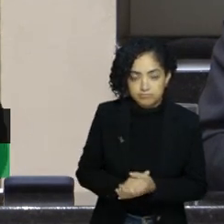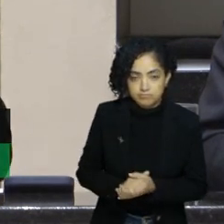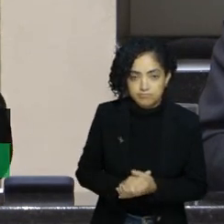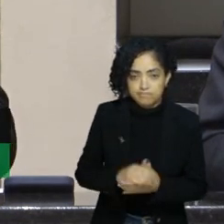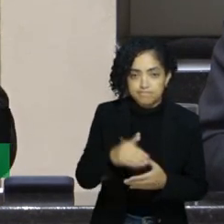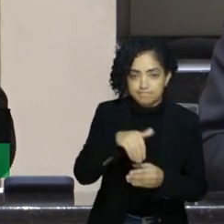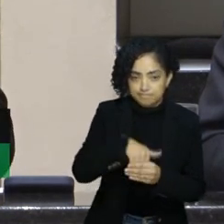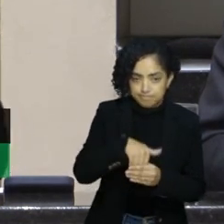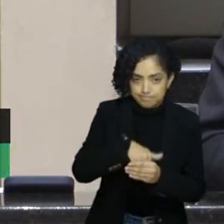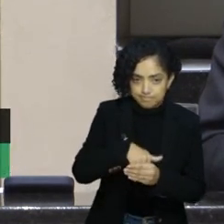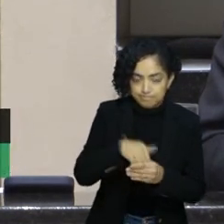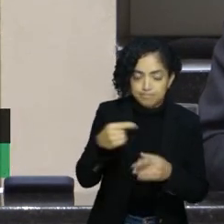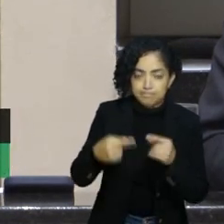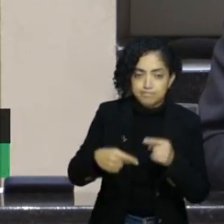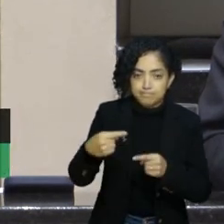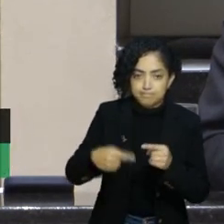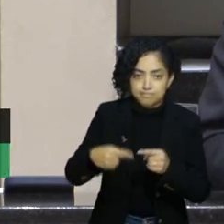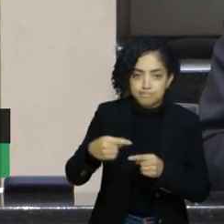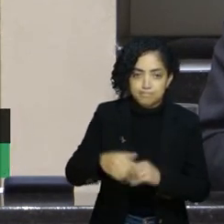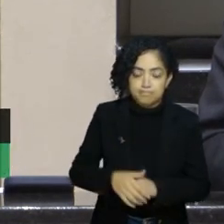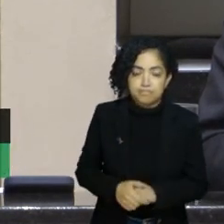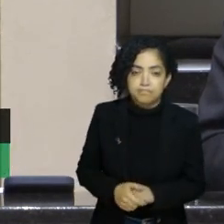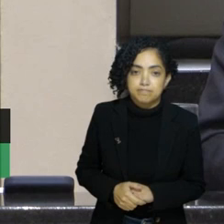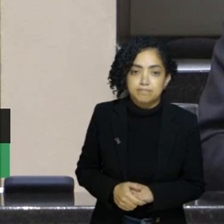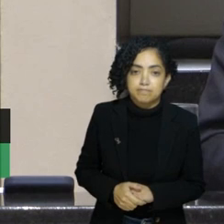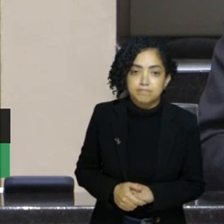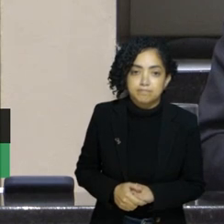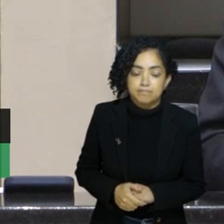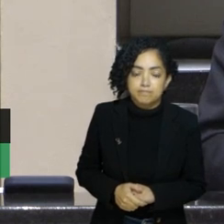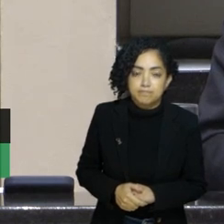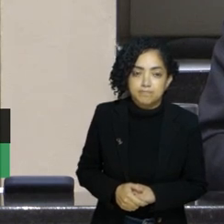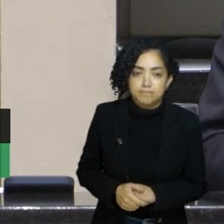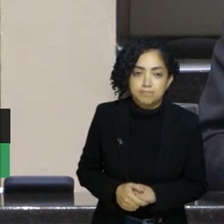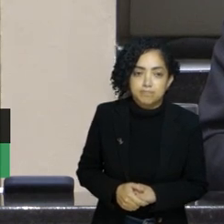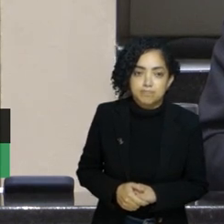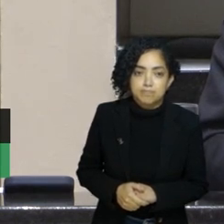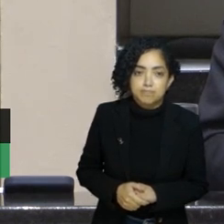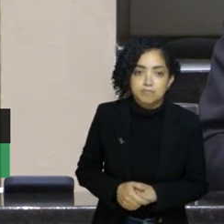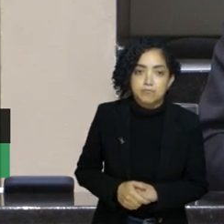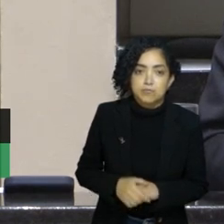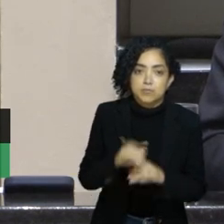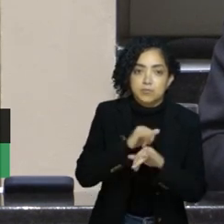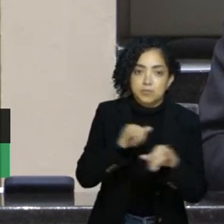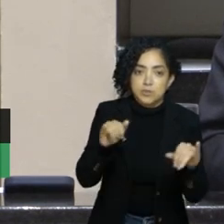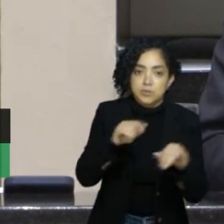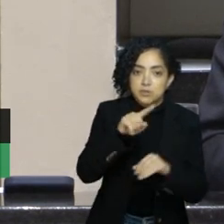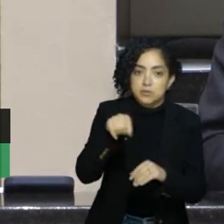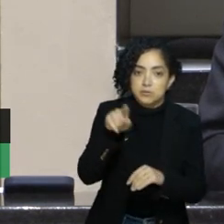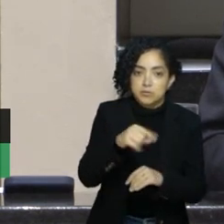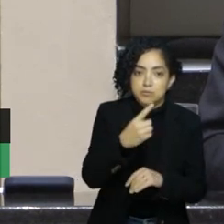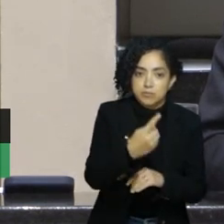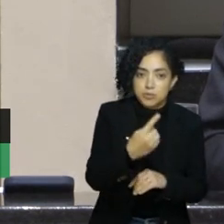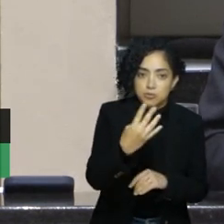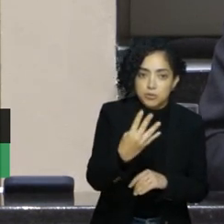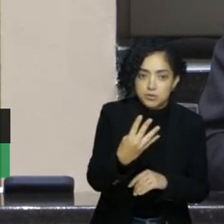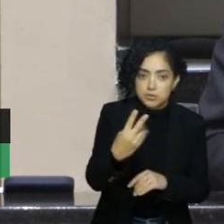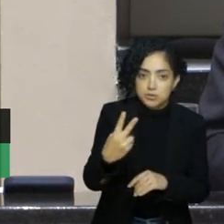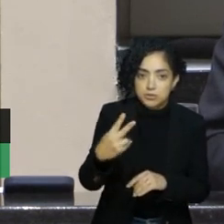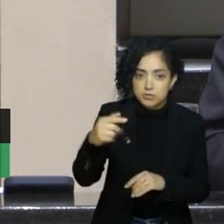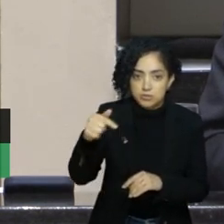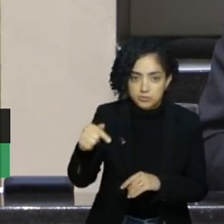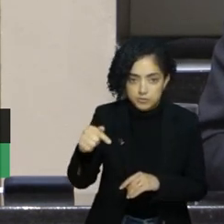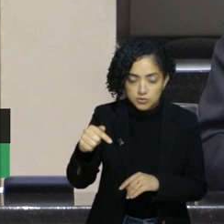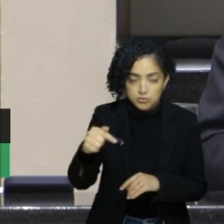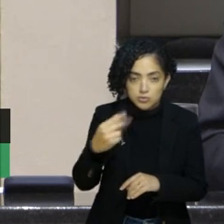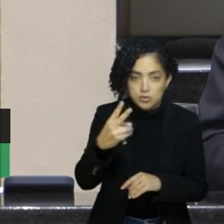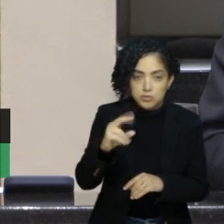Votação, discussão e votação em turno único da mensagem de veto 1424 de 2022,